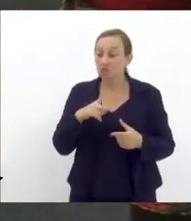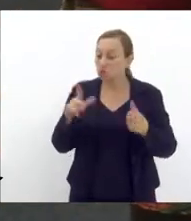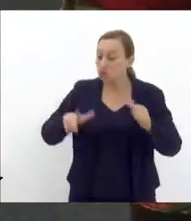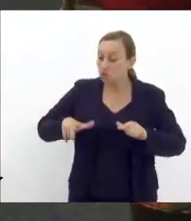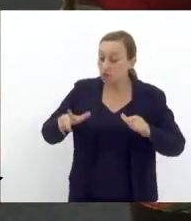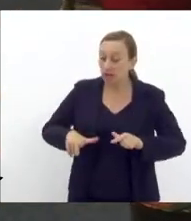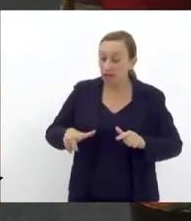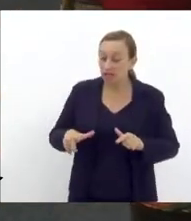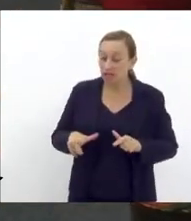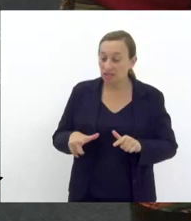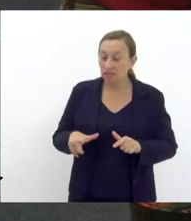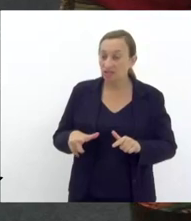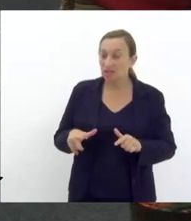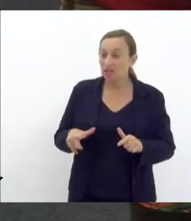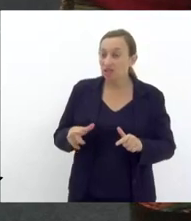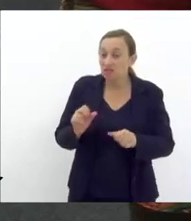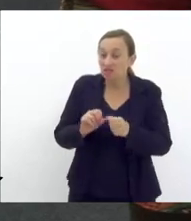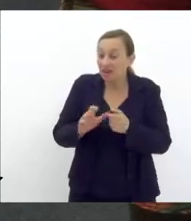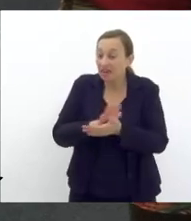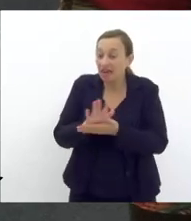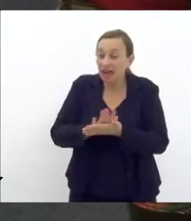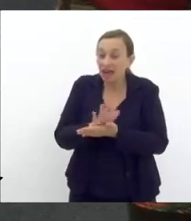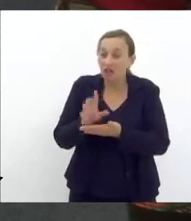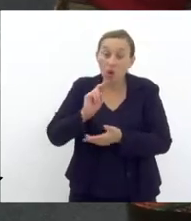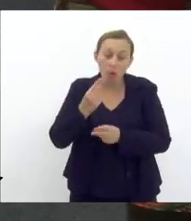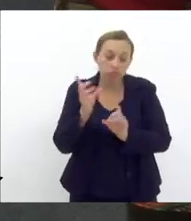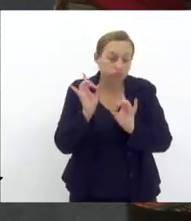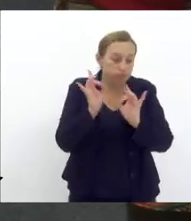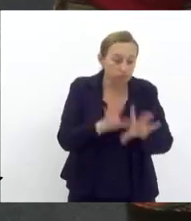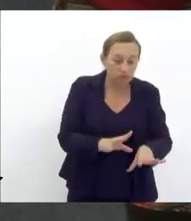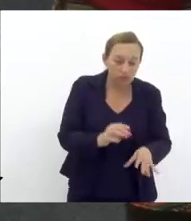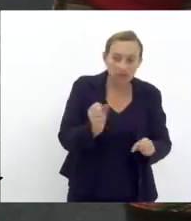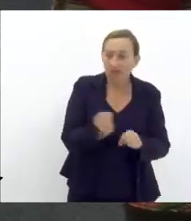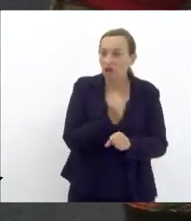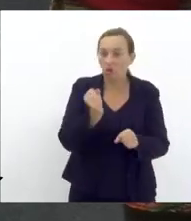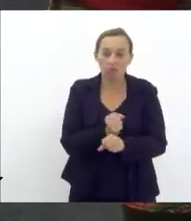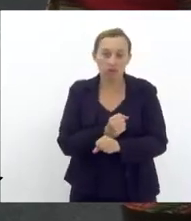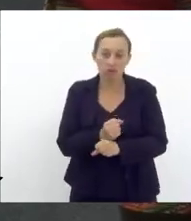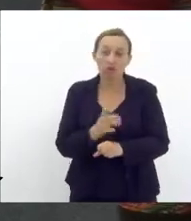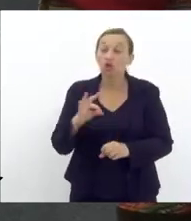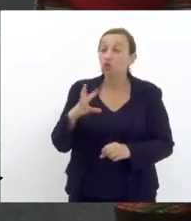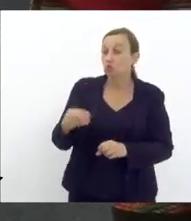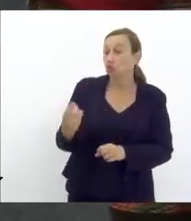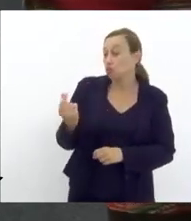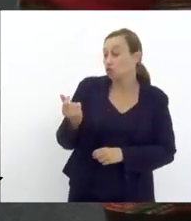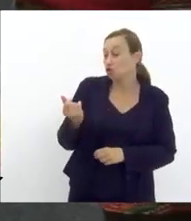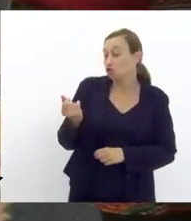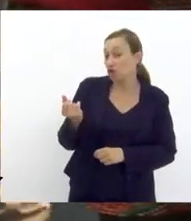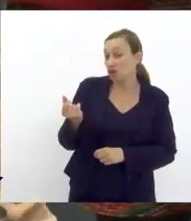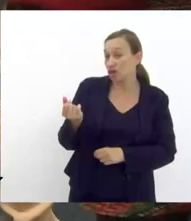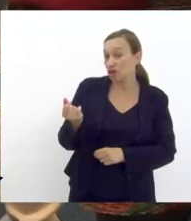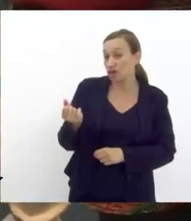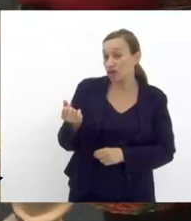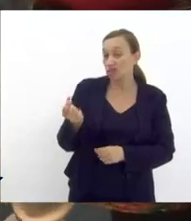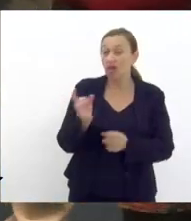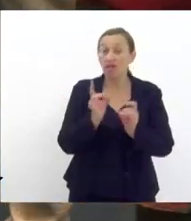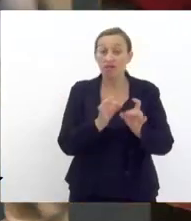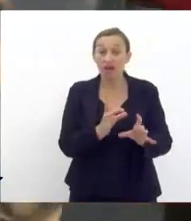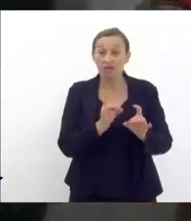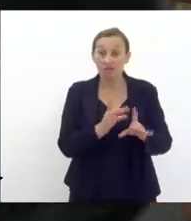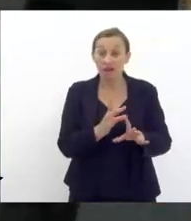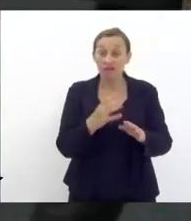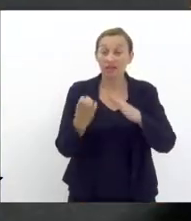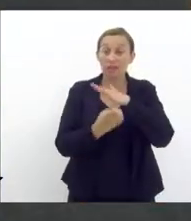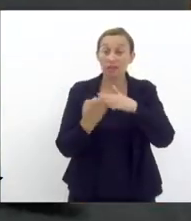inacabados ou pior abandonados tudo isso com dinheiro que veio da venda da Cedae dinheiro